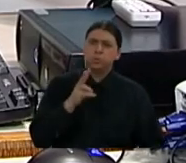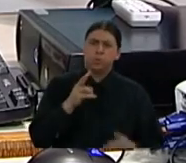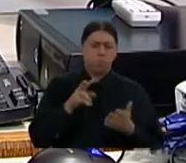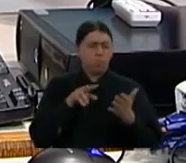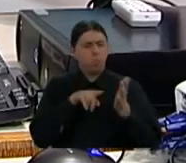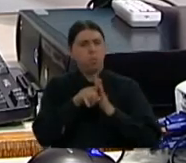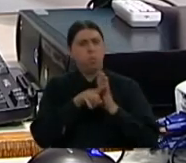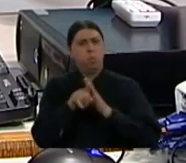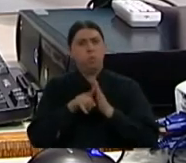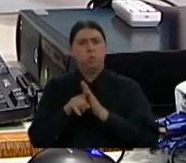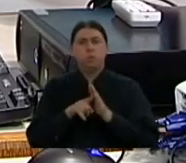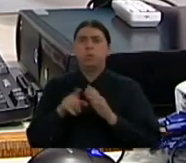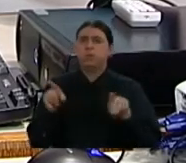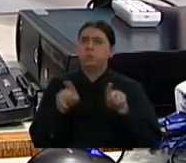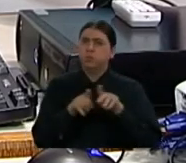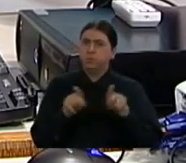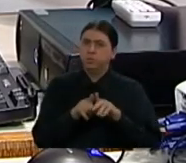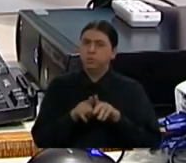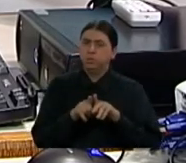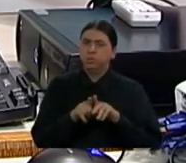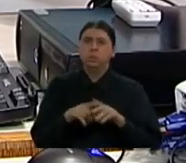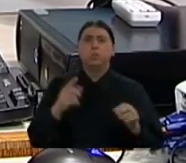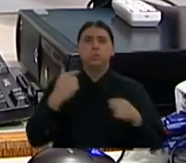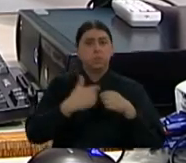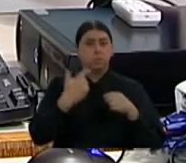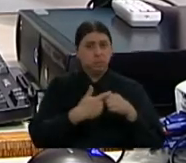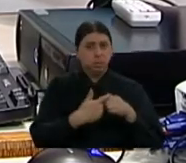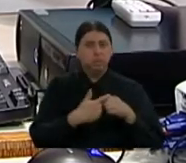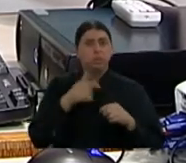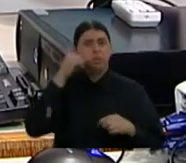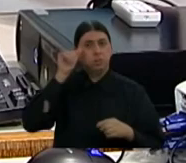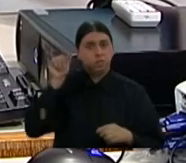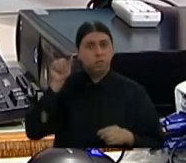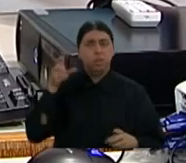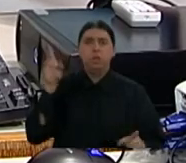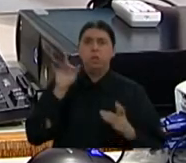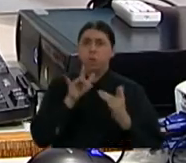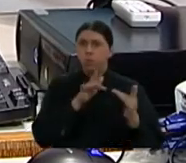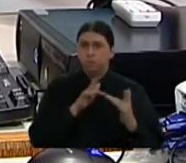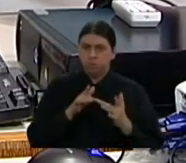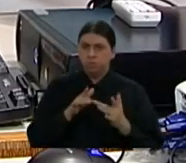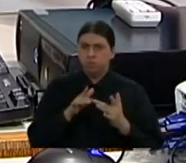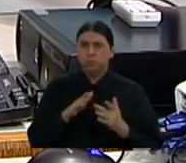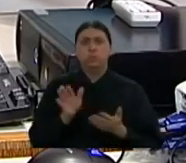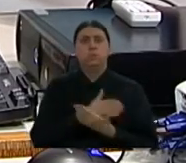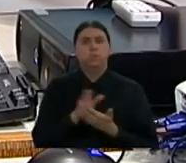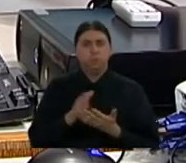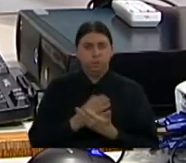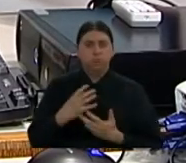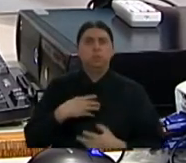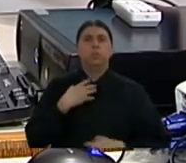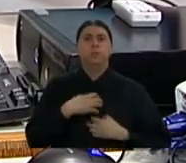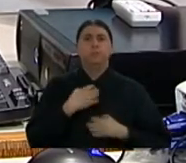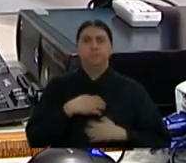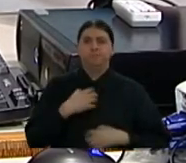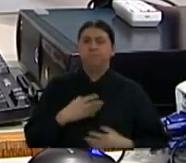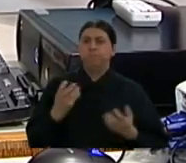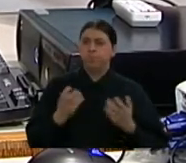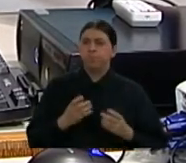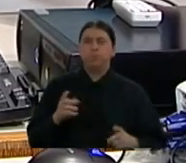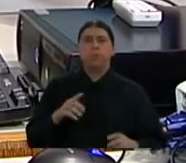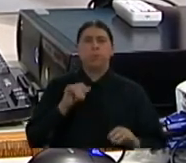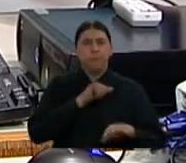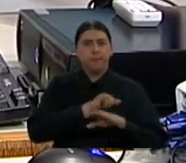também para evitar um contato muitas vezes há uma certa ansiedade né pra evitar um